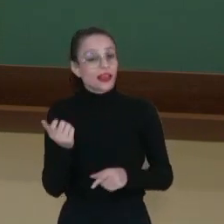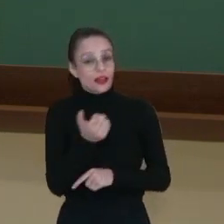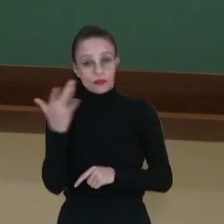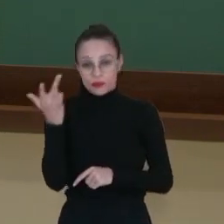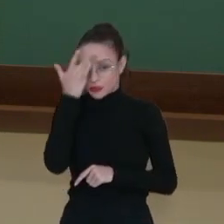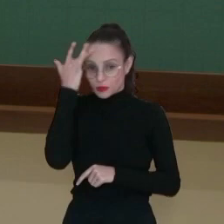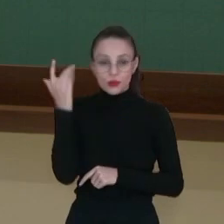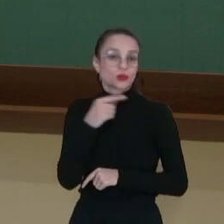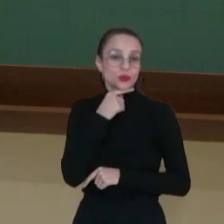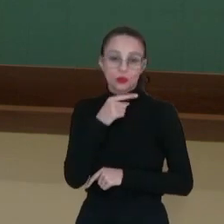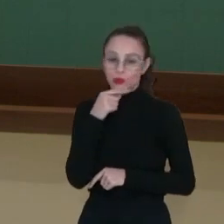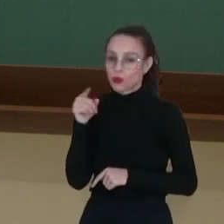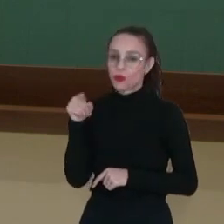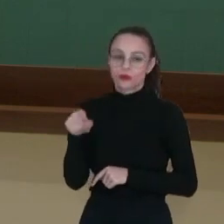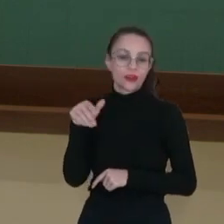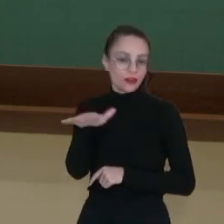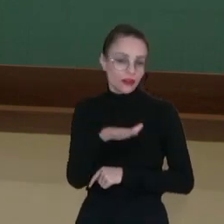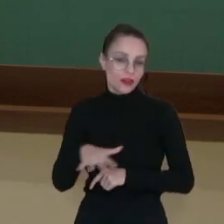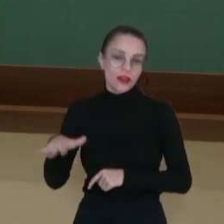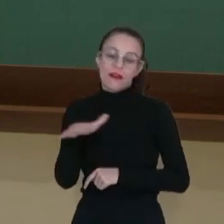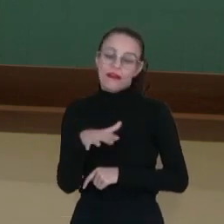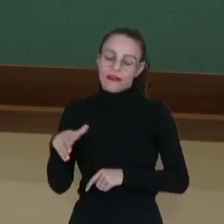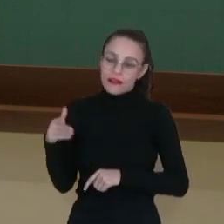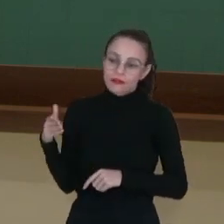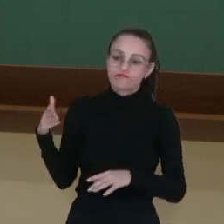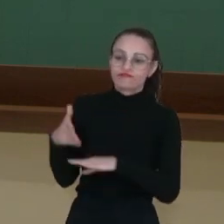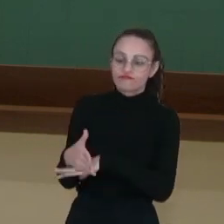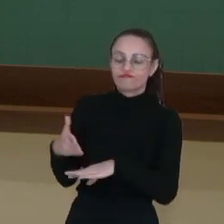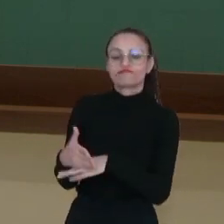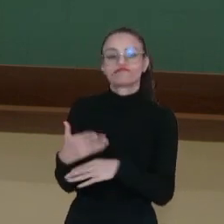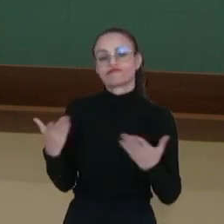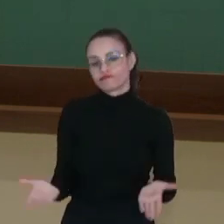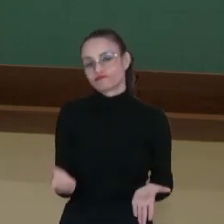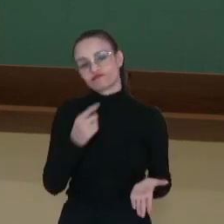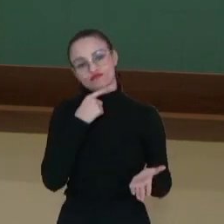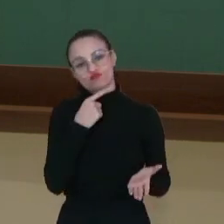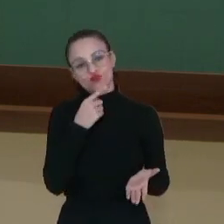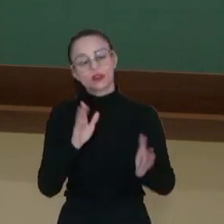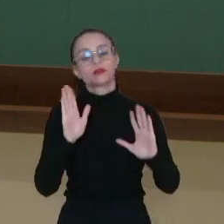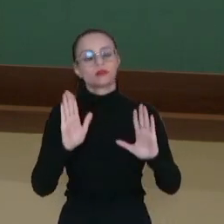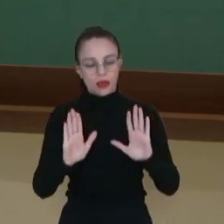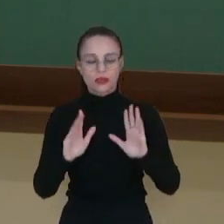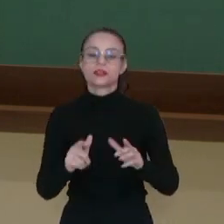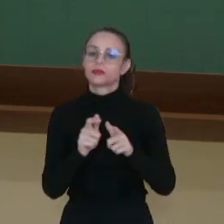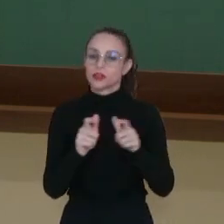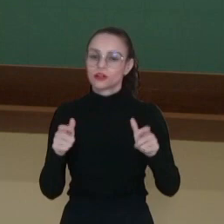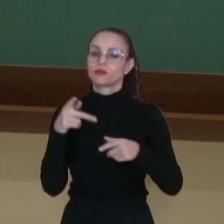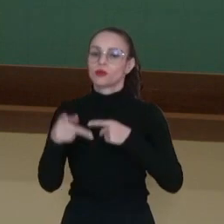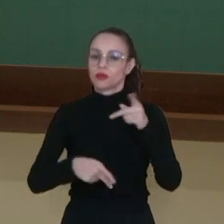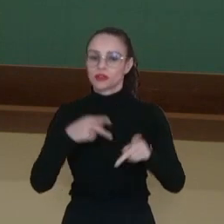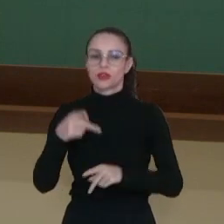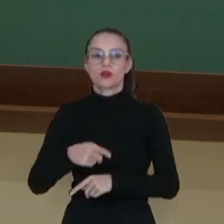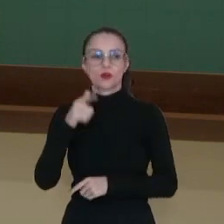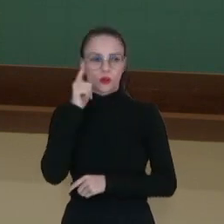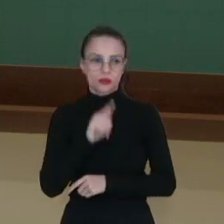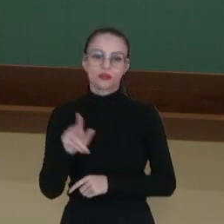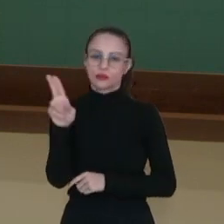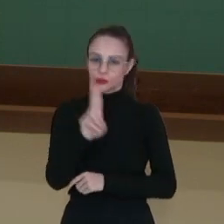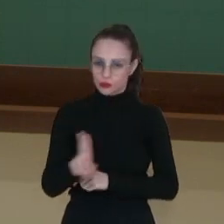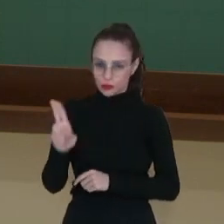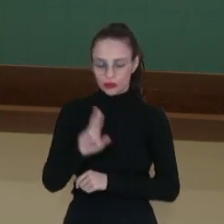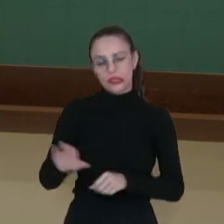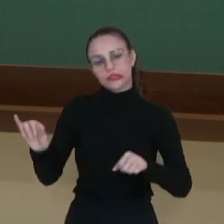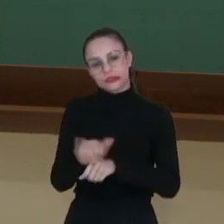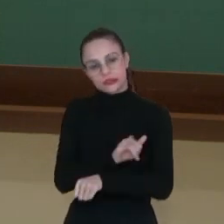ter acesso às águas ali do Rio São Francisco, né, para atender suas necessidades, mas boa parte da população utiliza o